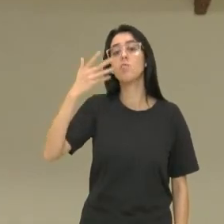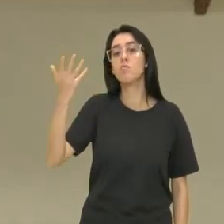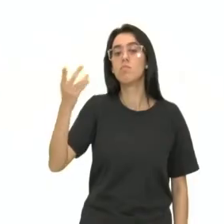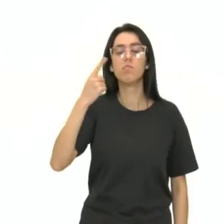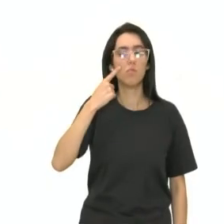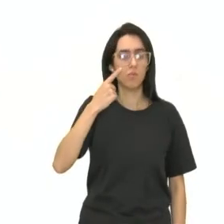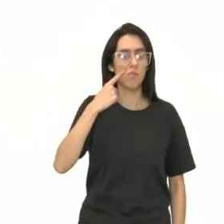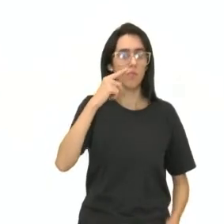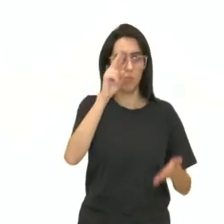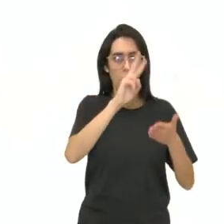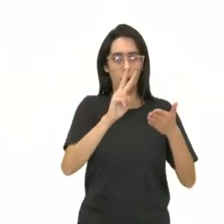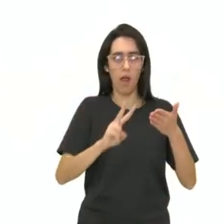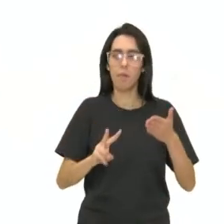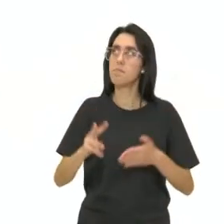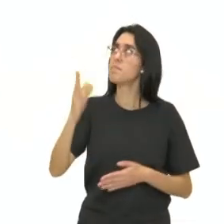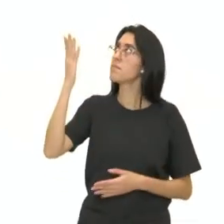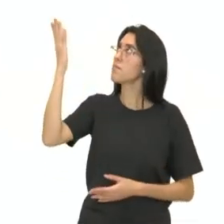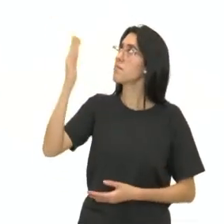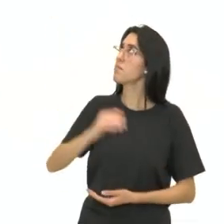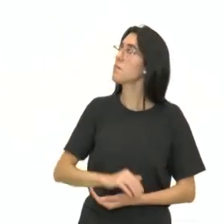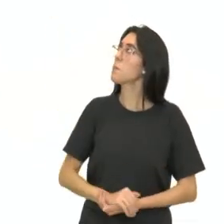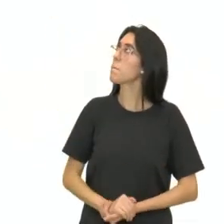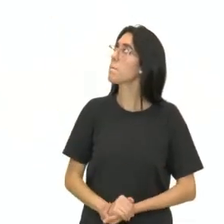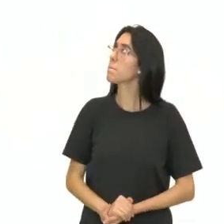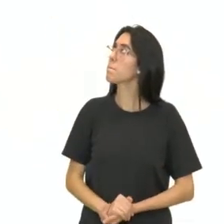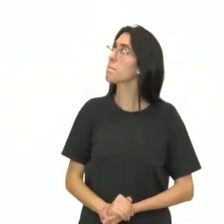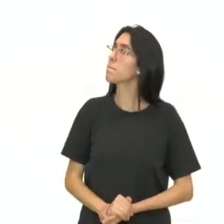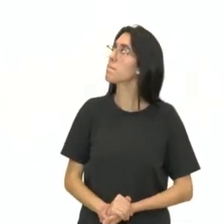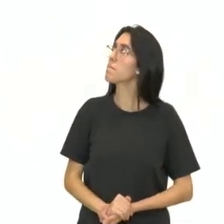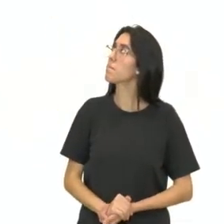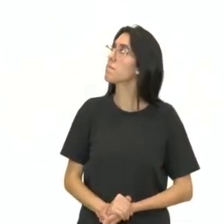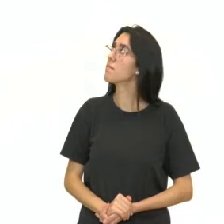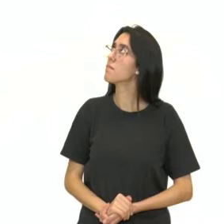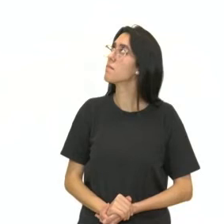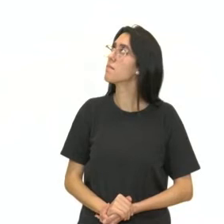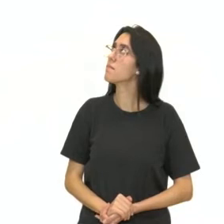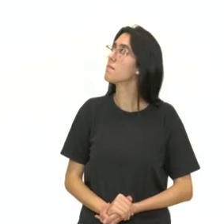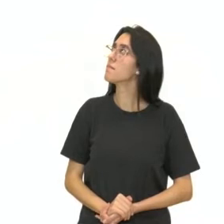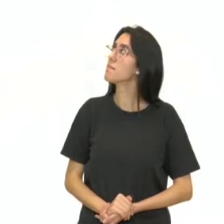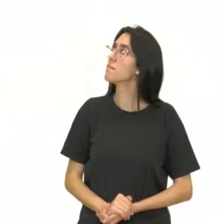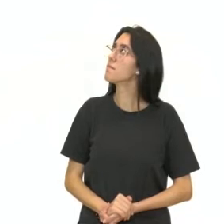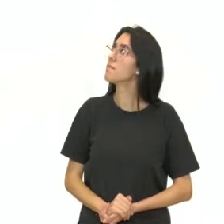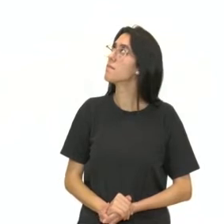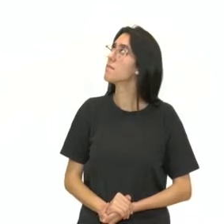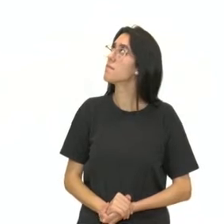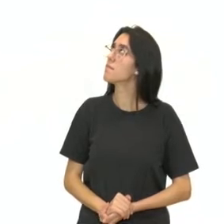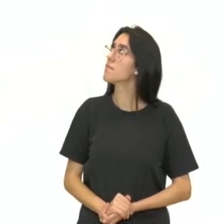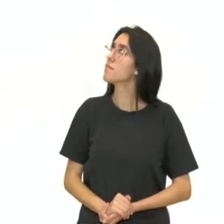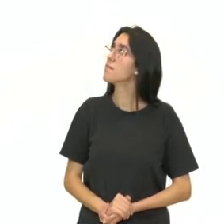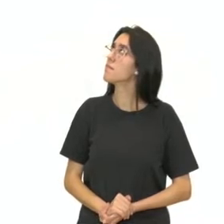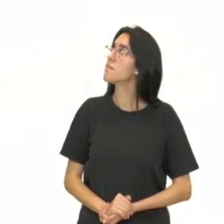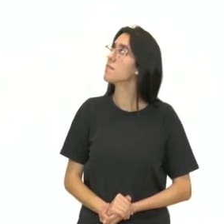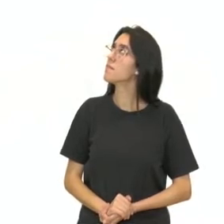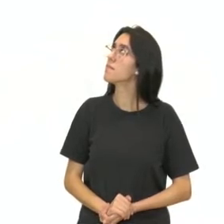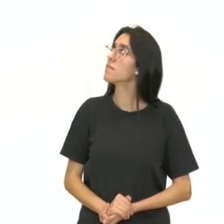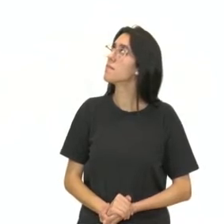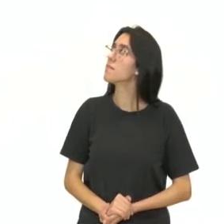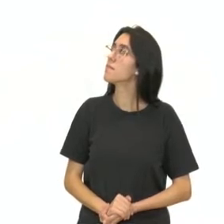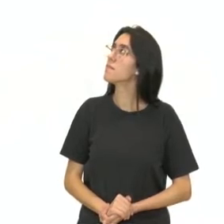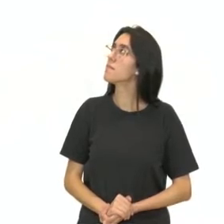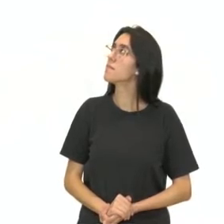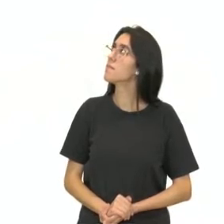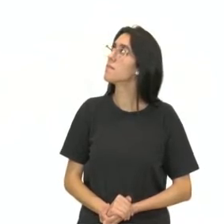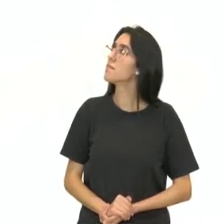novamente? Cuando me convertí en la primera directora de la Academia del Cine Español, pensé en todas